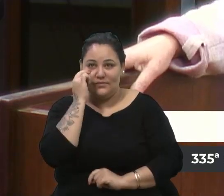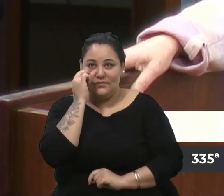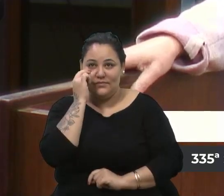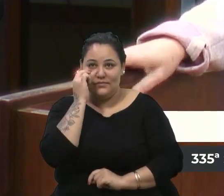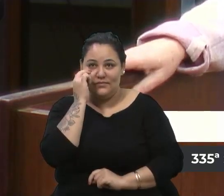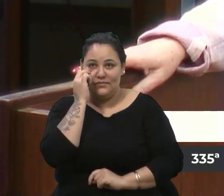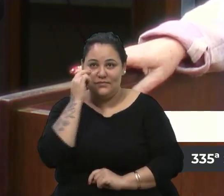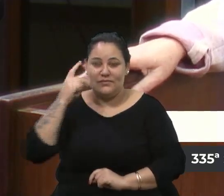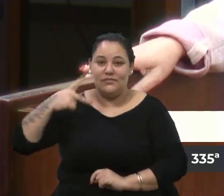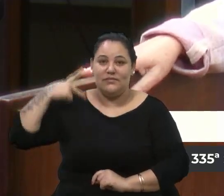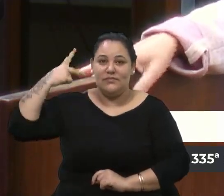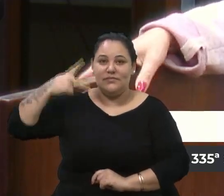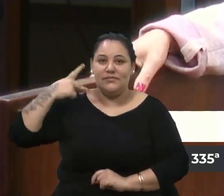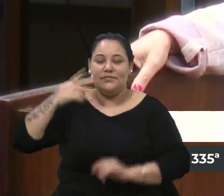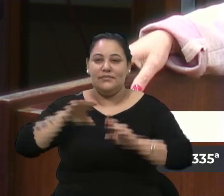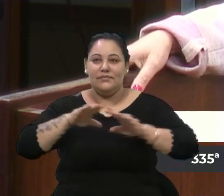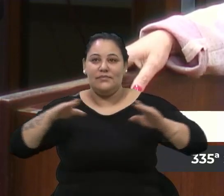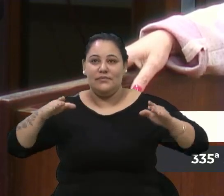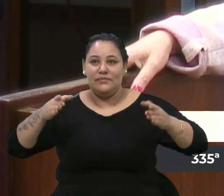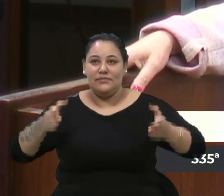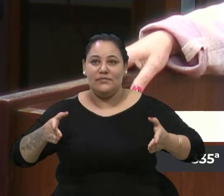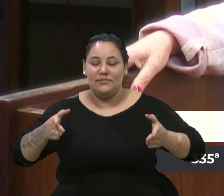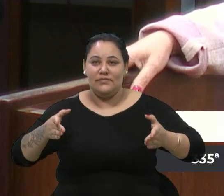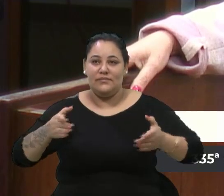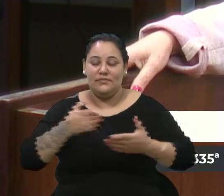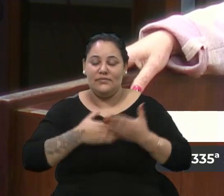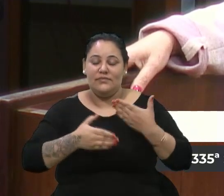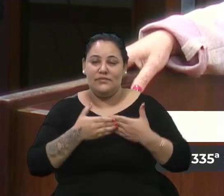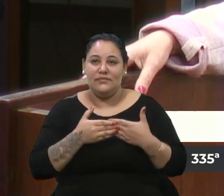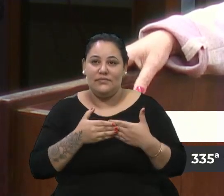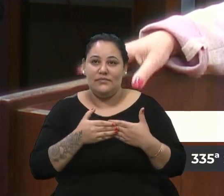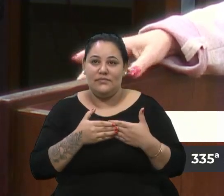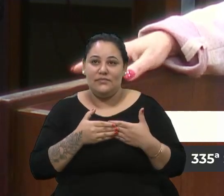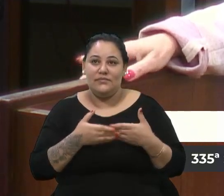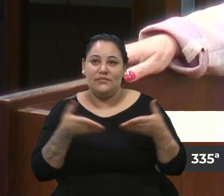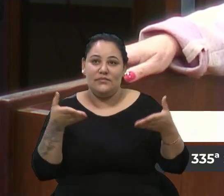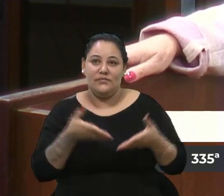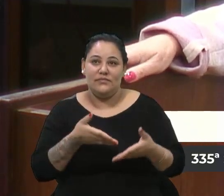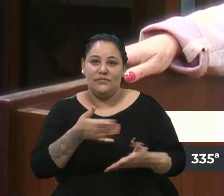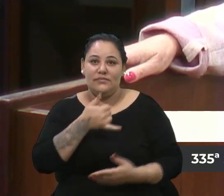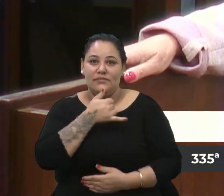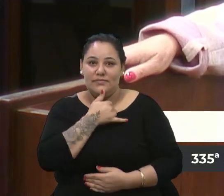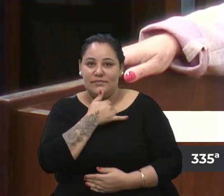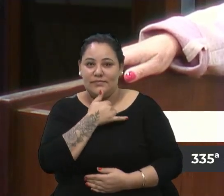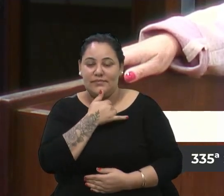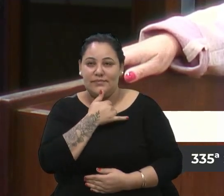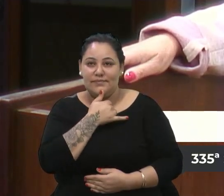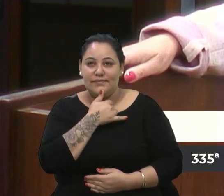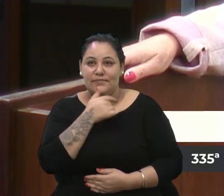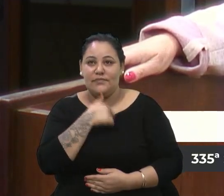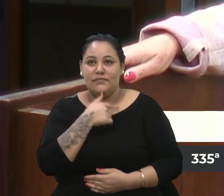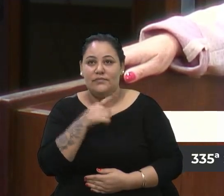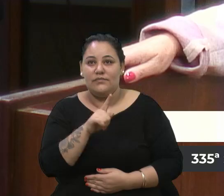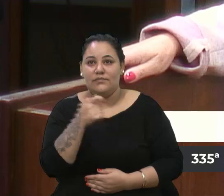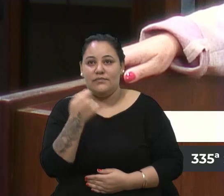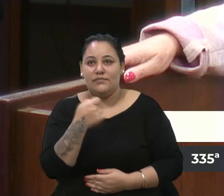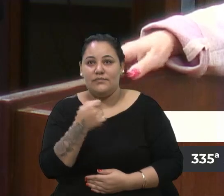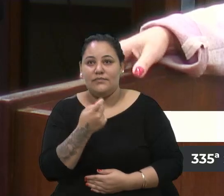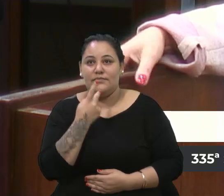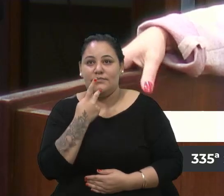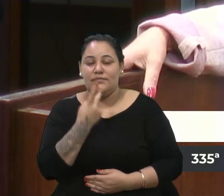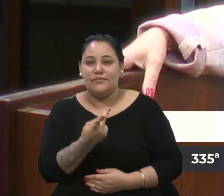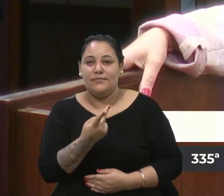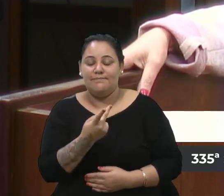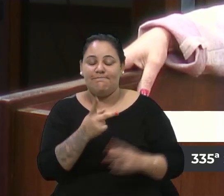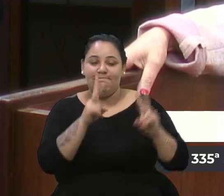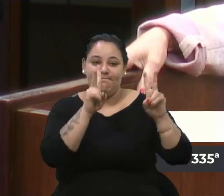aos vereadores, à mesa, às vereadoras. Hoje, infelizmente, né, eu vou ter que falar de um tema